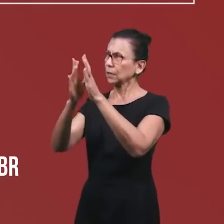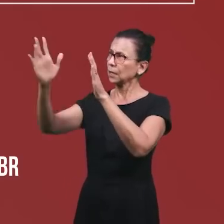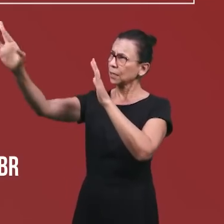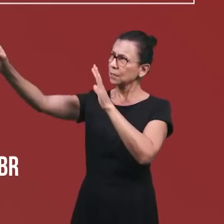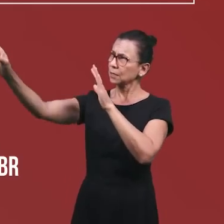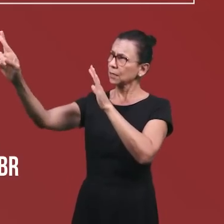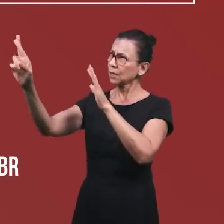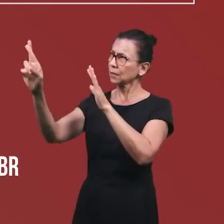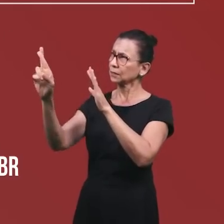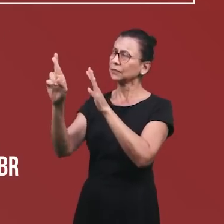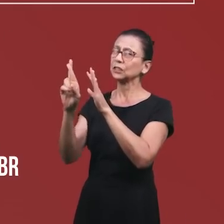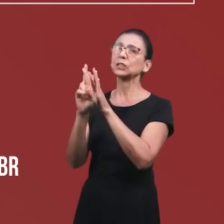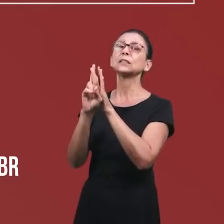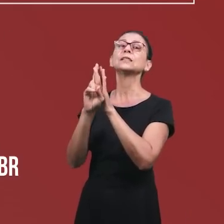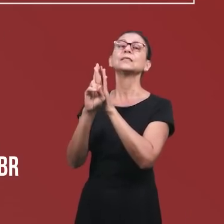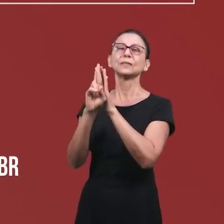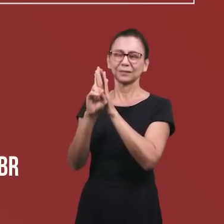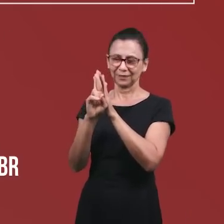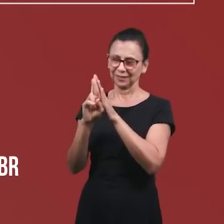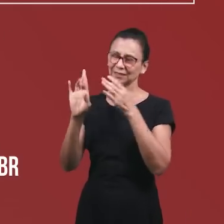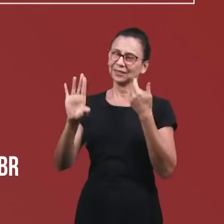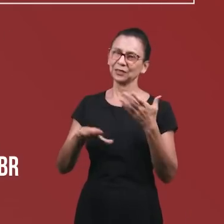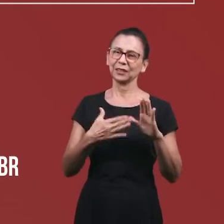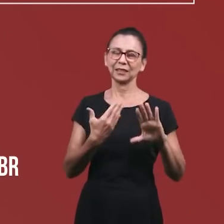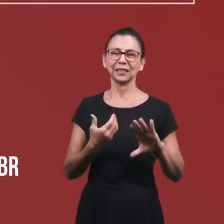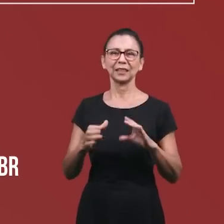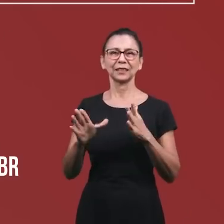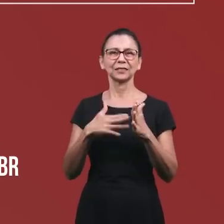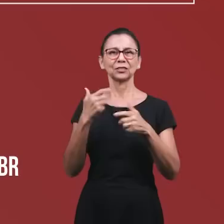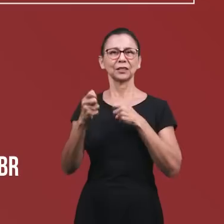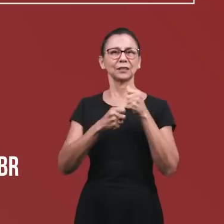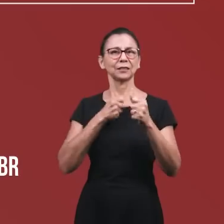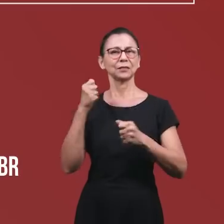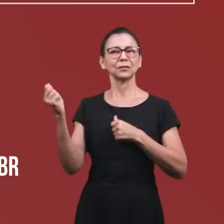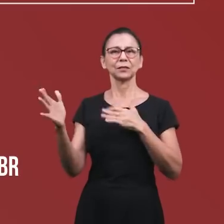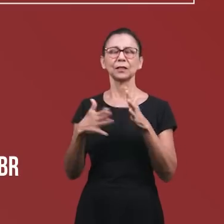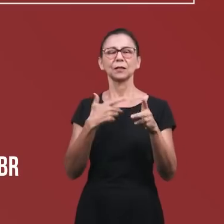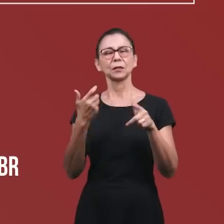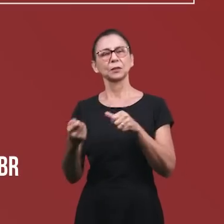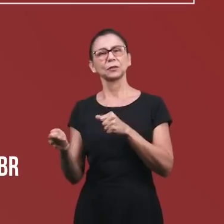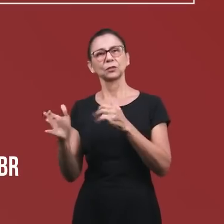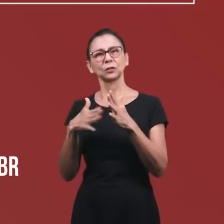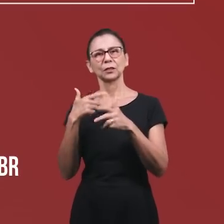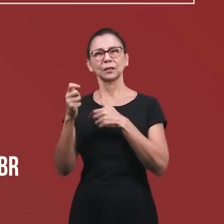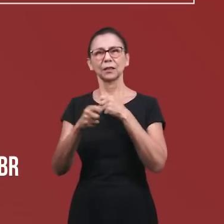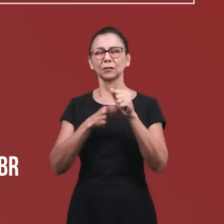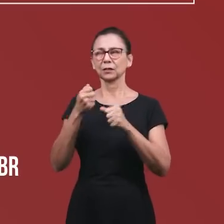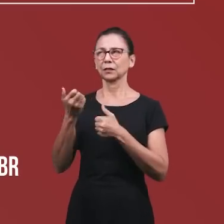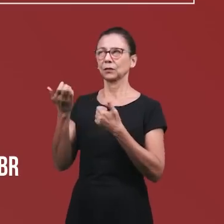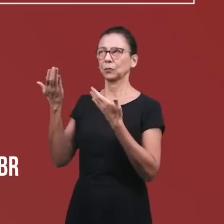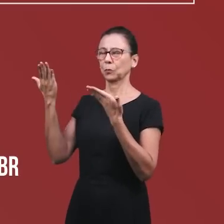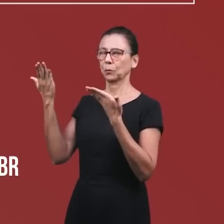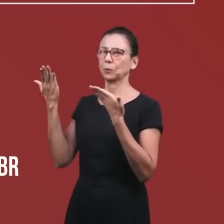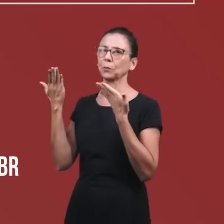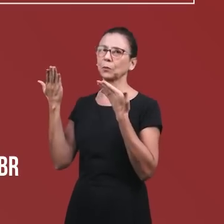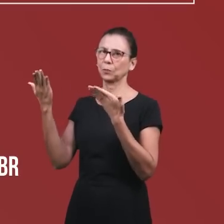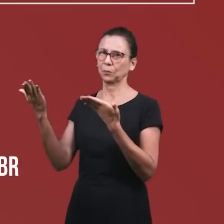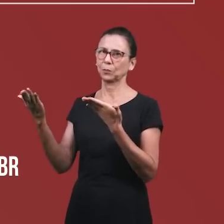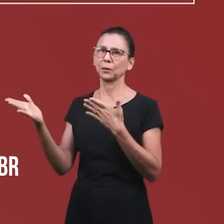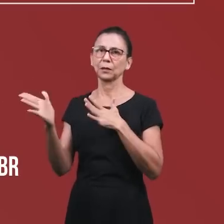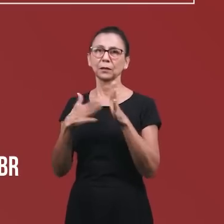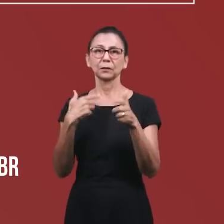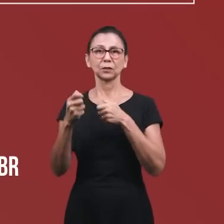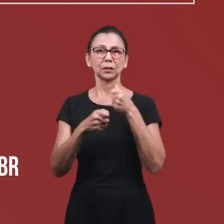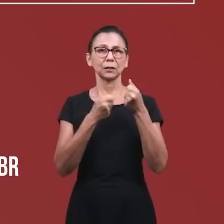ouve, Ele nos ouve. Cante aleluia, cante aleluia, cante